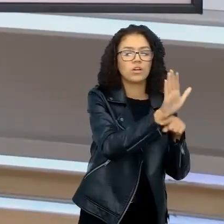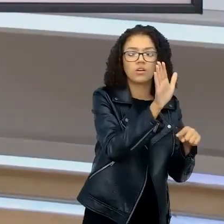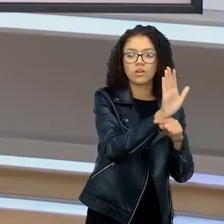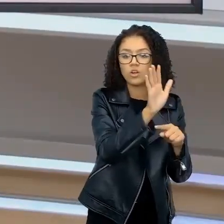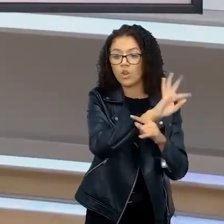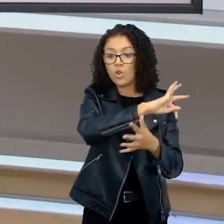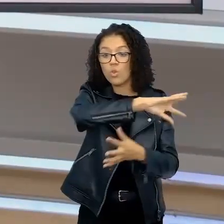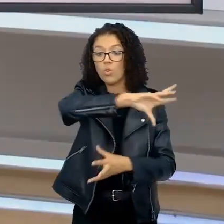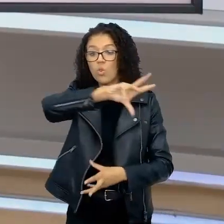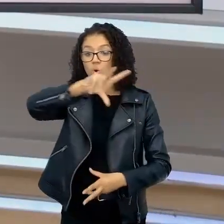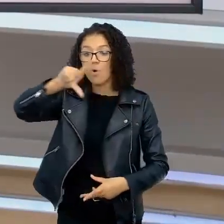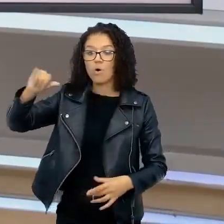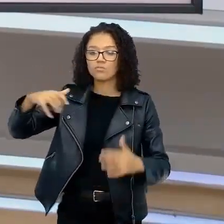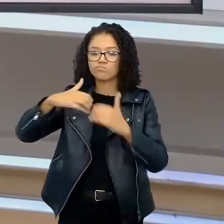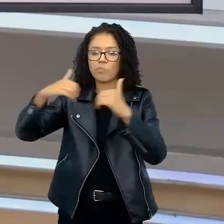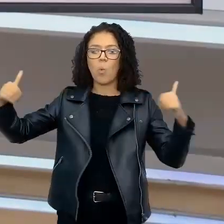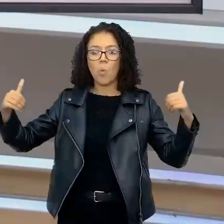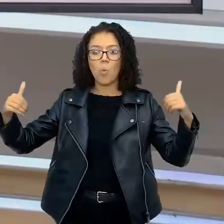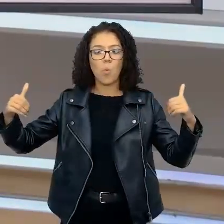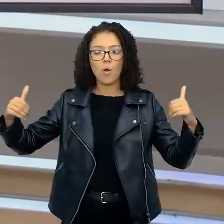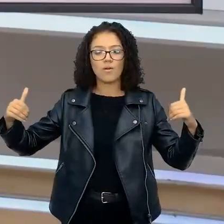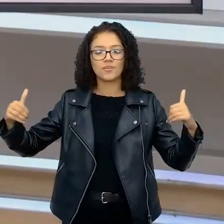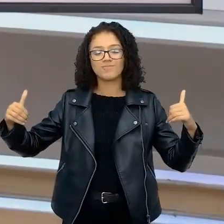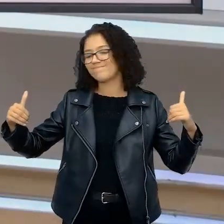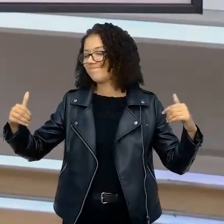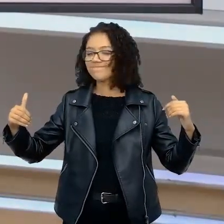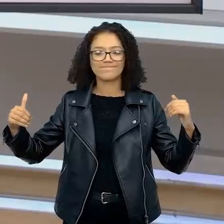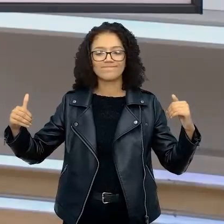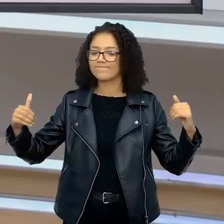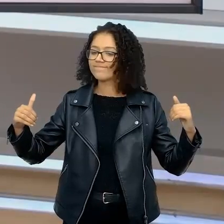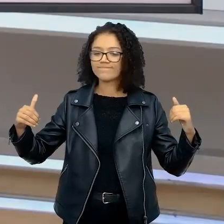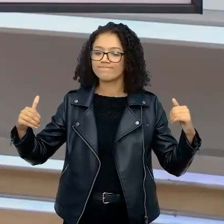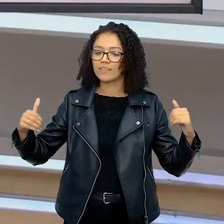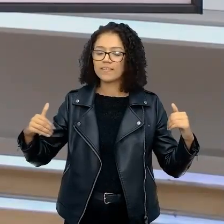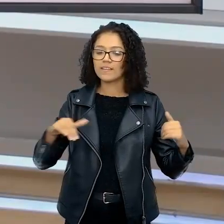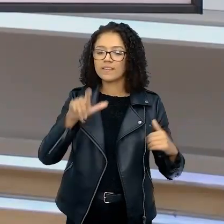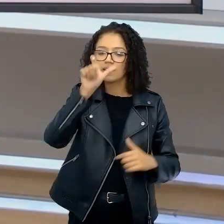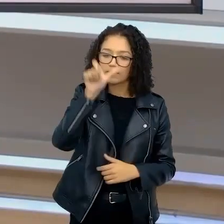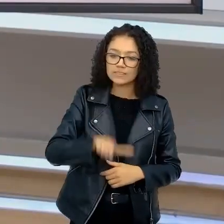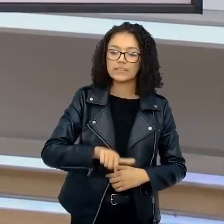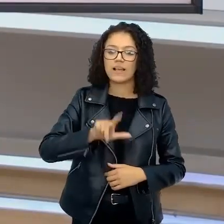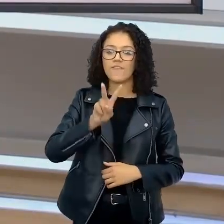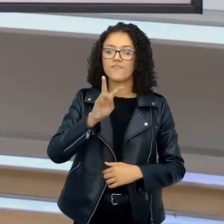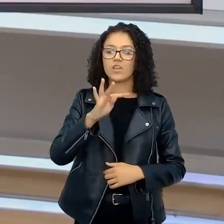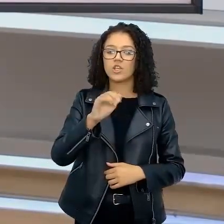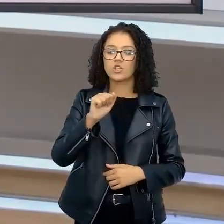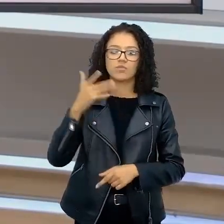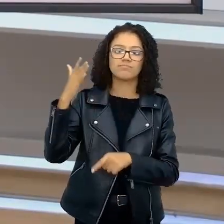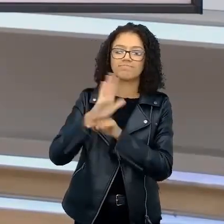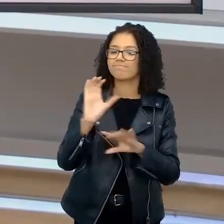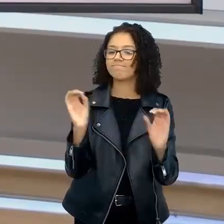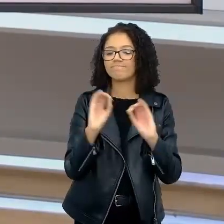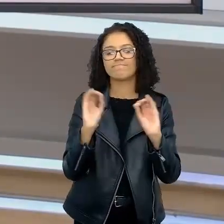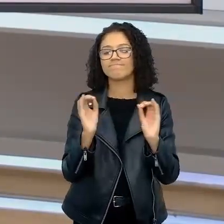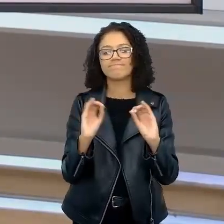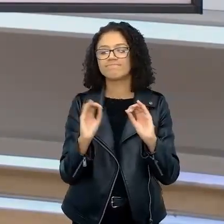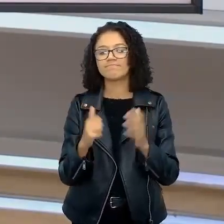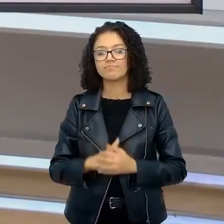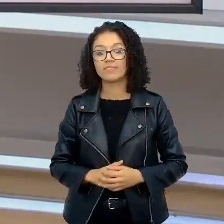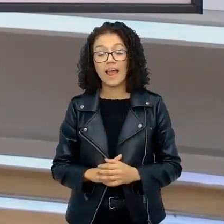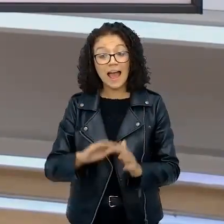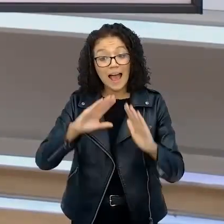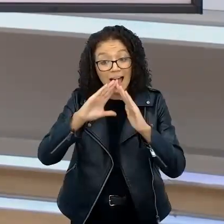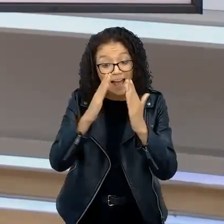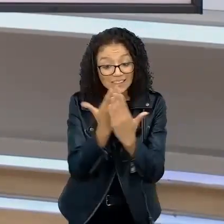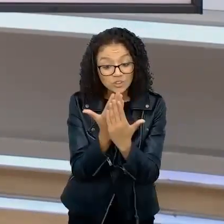sem se conversarem, essa criança não é contemplada integralmente. E a gente não pode esquecer que a escola,